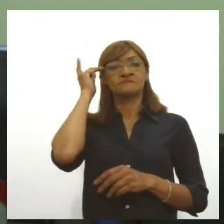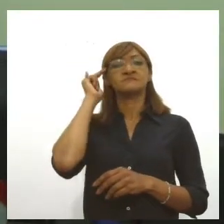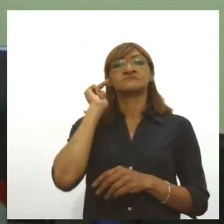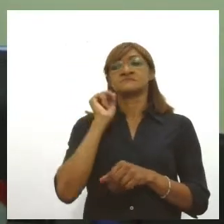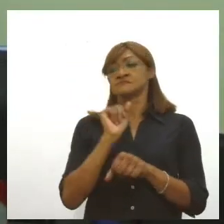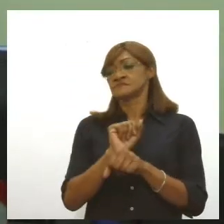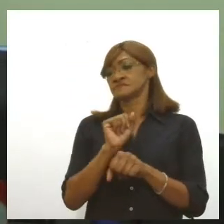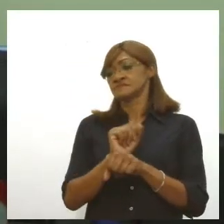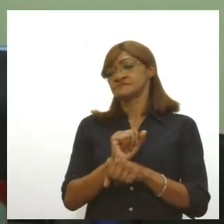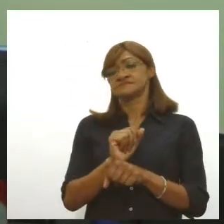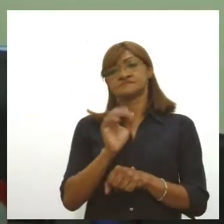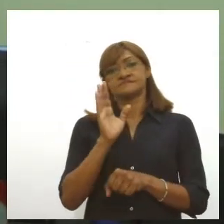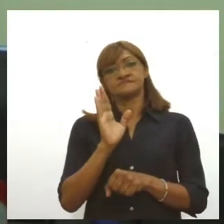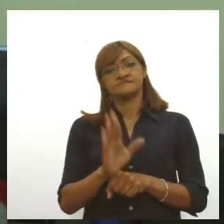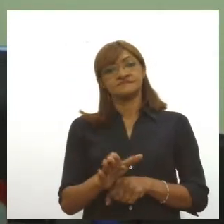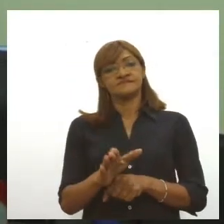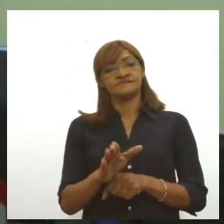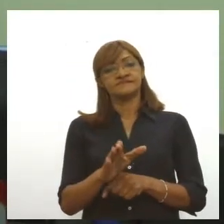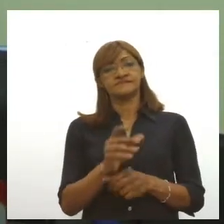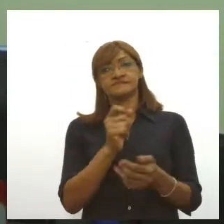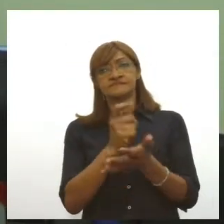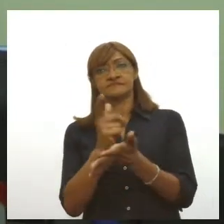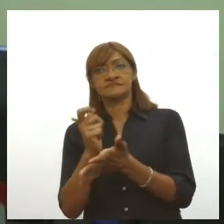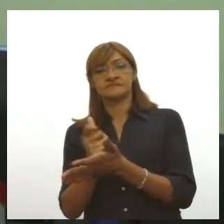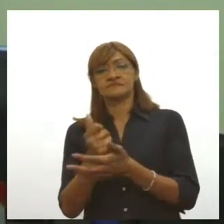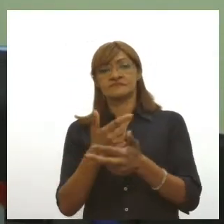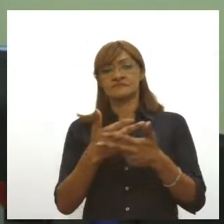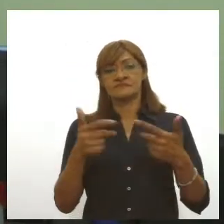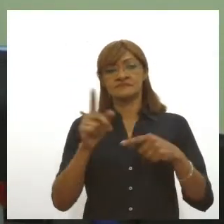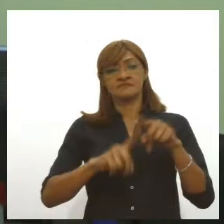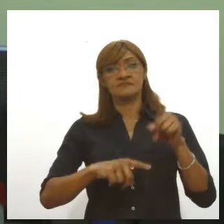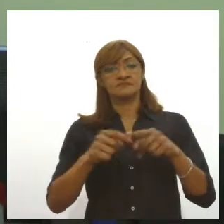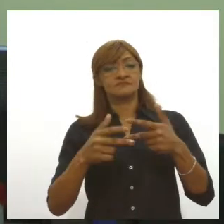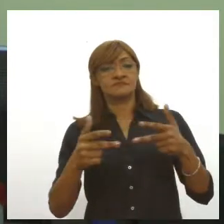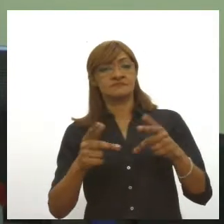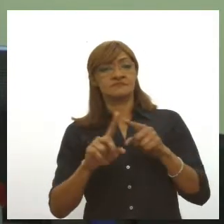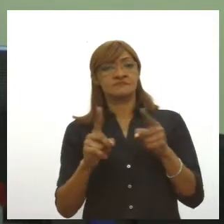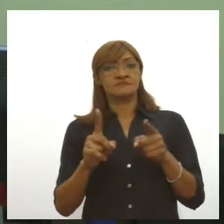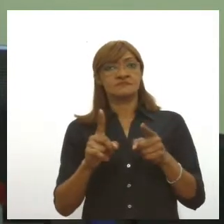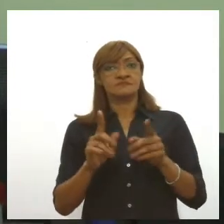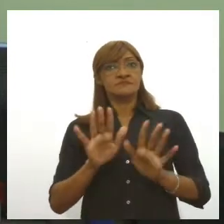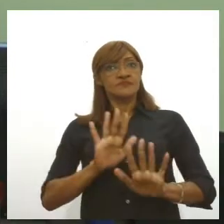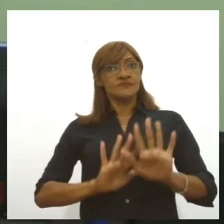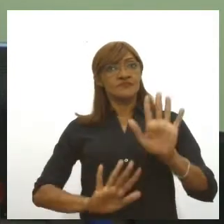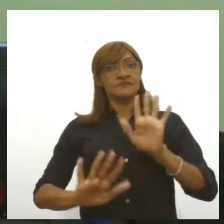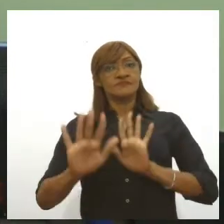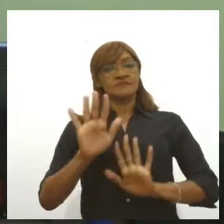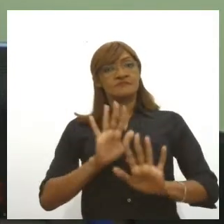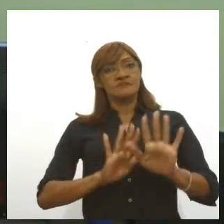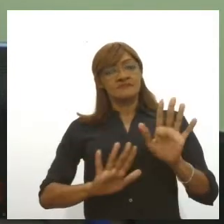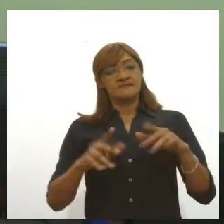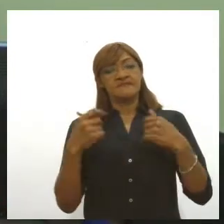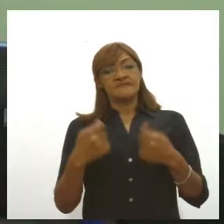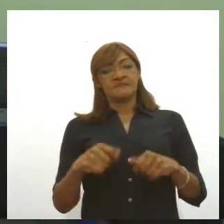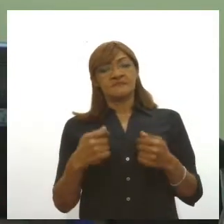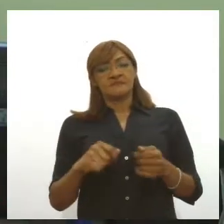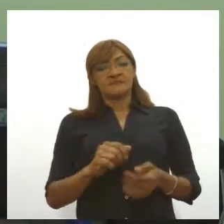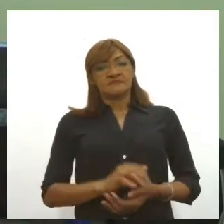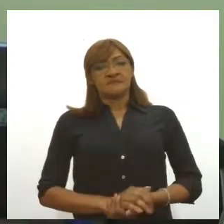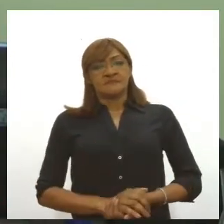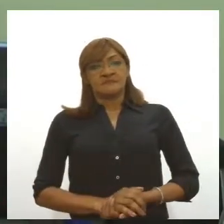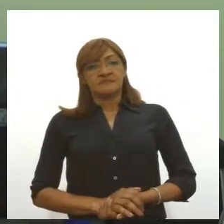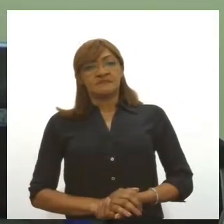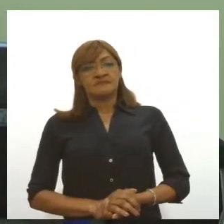para investir nas suas compras. Mas alguns cuidados precisam ser adotados. Primeiro que